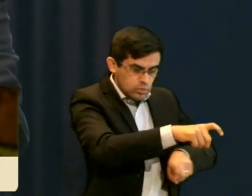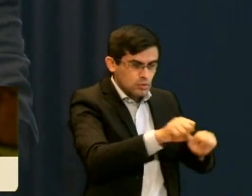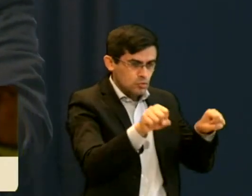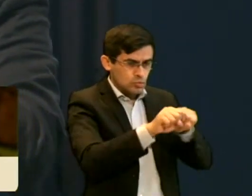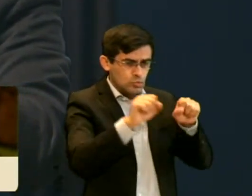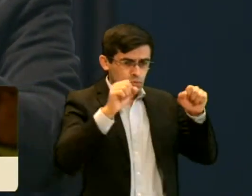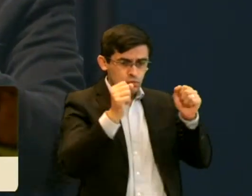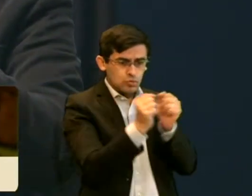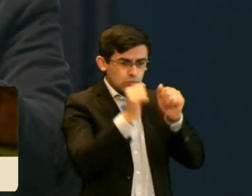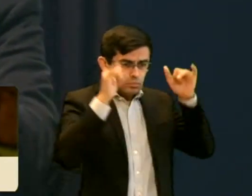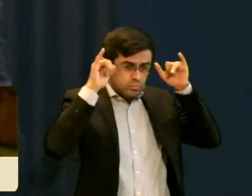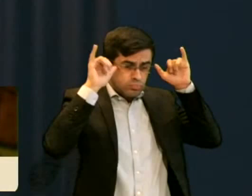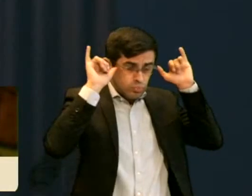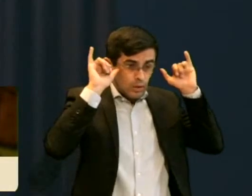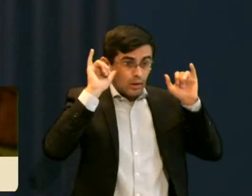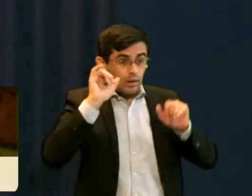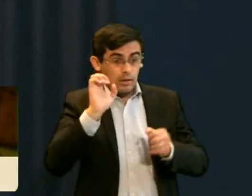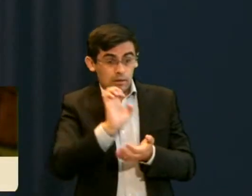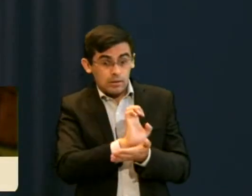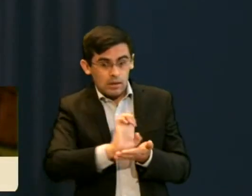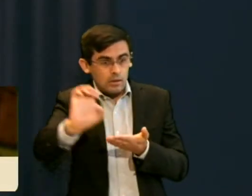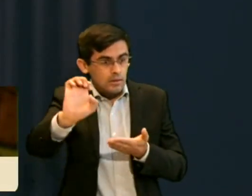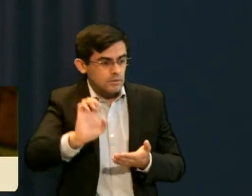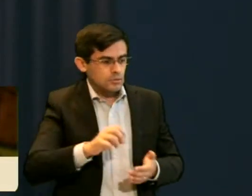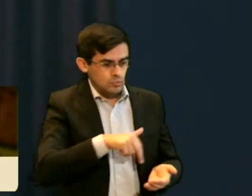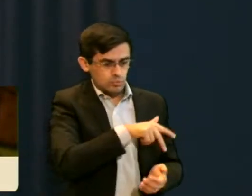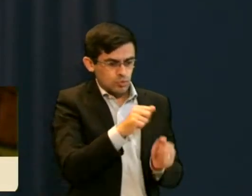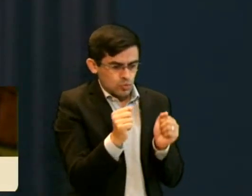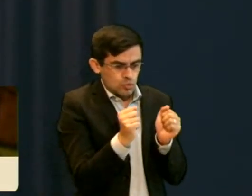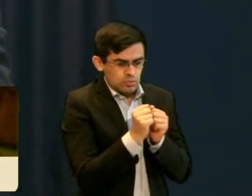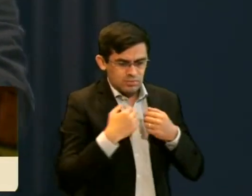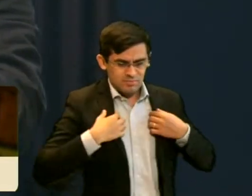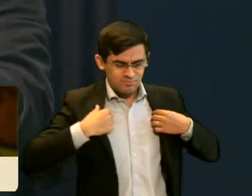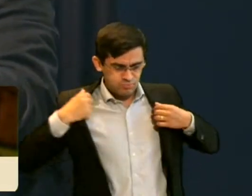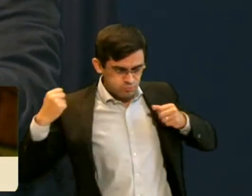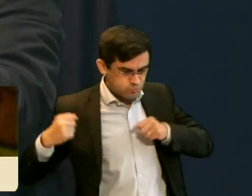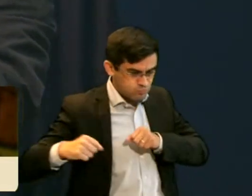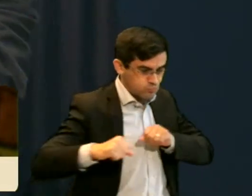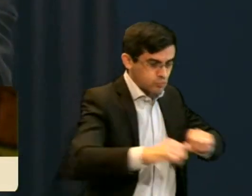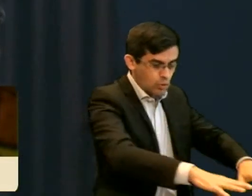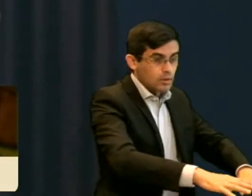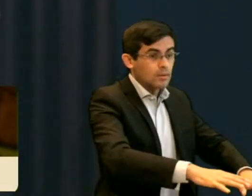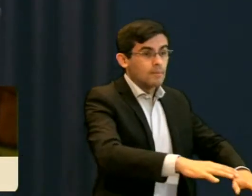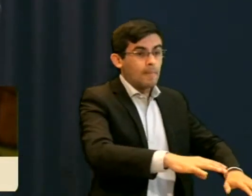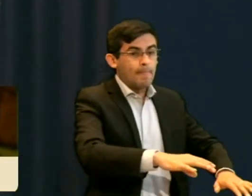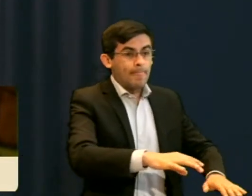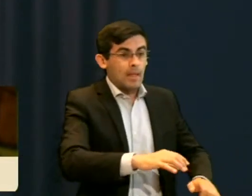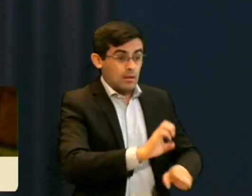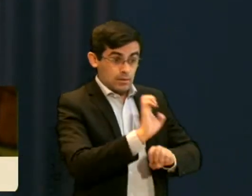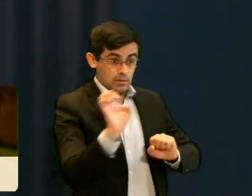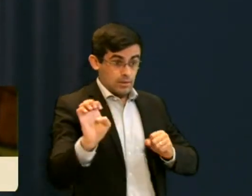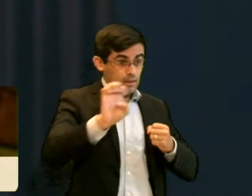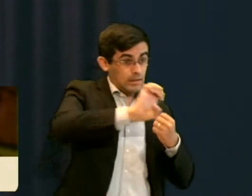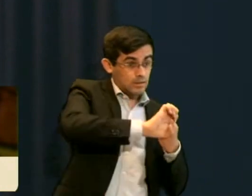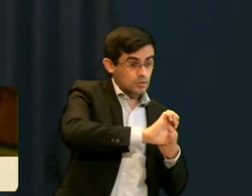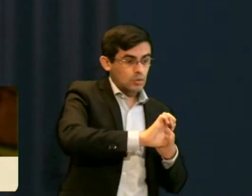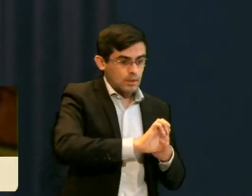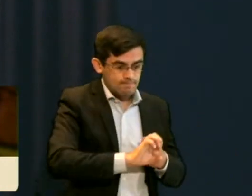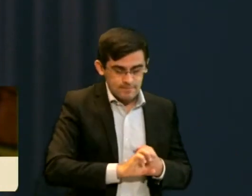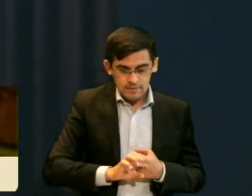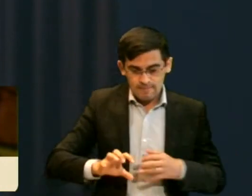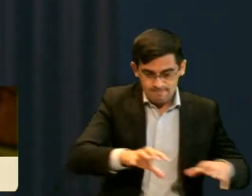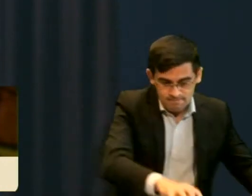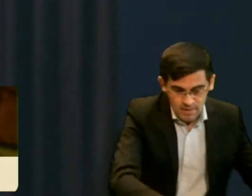bois. Elias passa e joga a capa. Ele não pensa duas vezes, ele se entrega ao plano